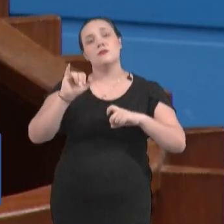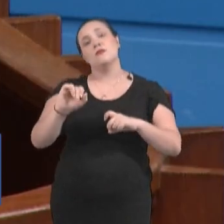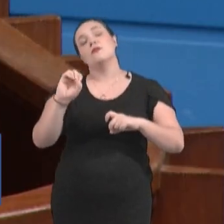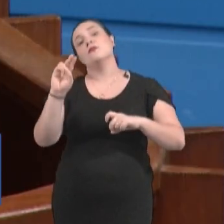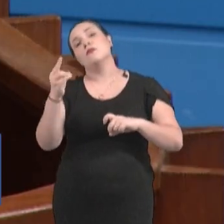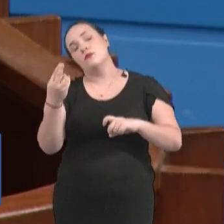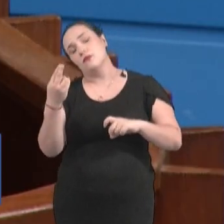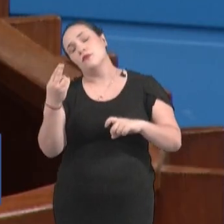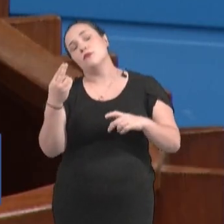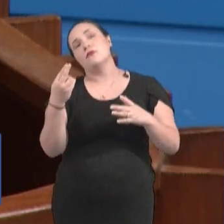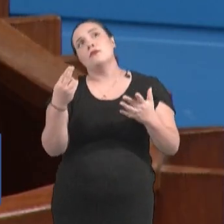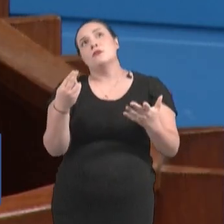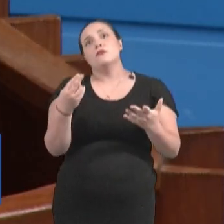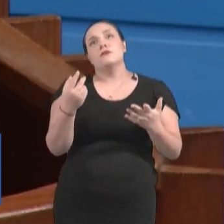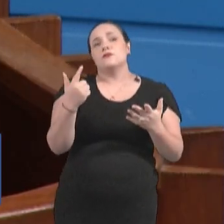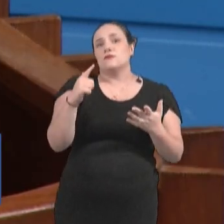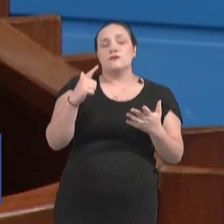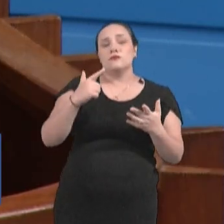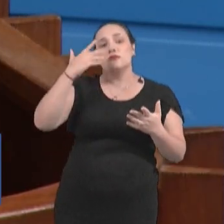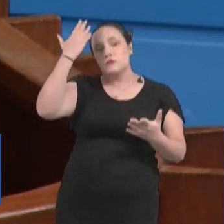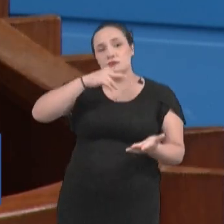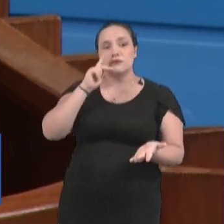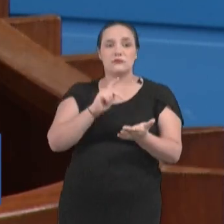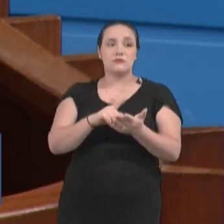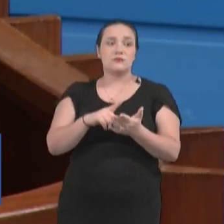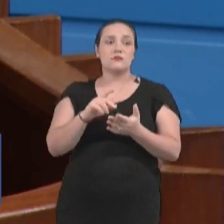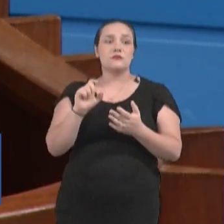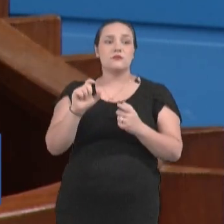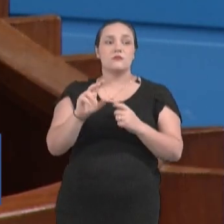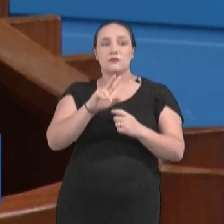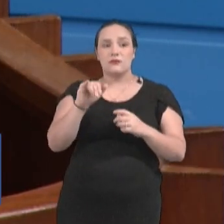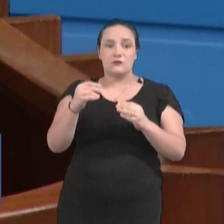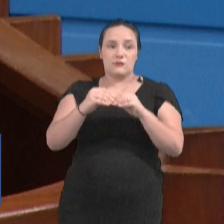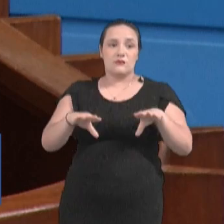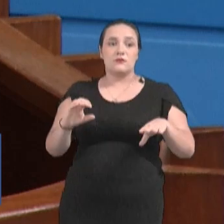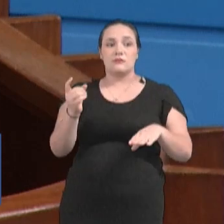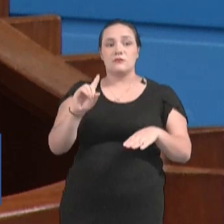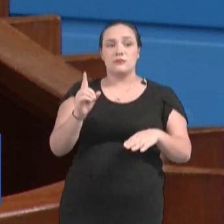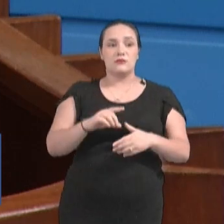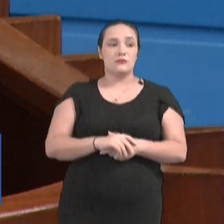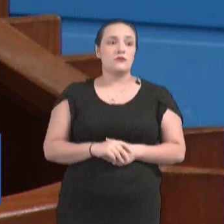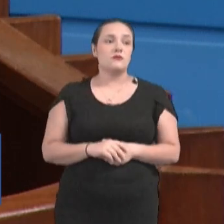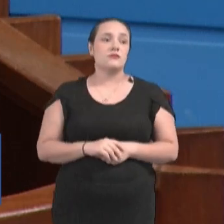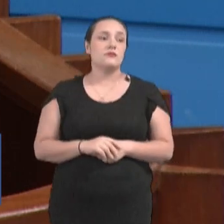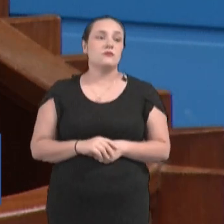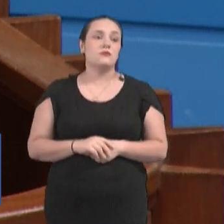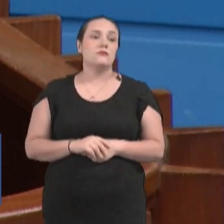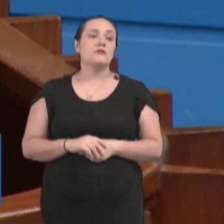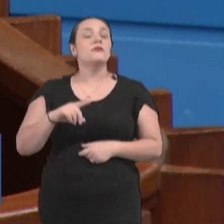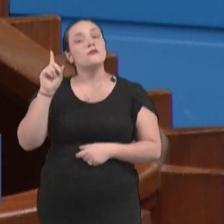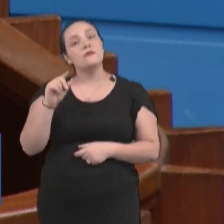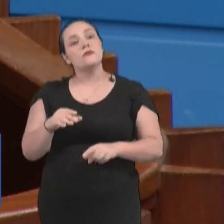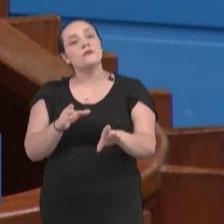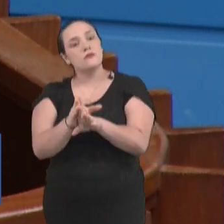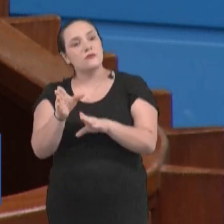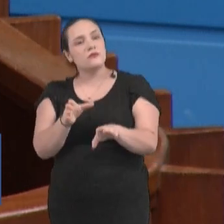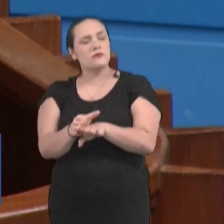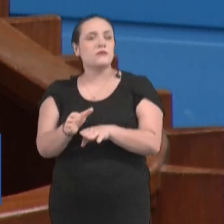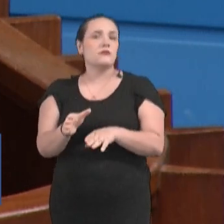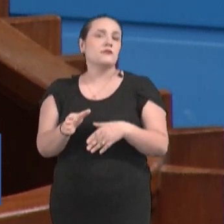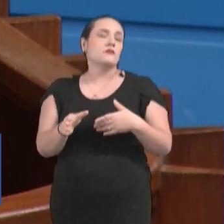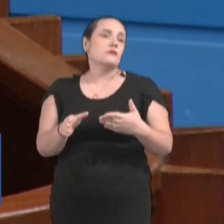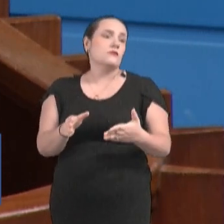comprovação científica conclusiva, de maneira que é recomendado qualquer